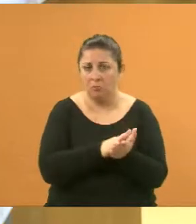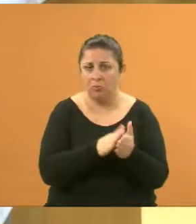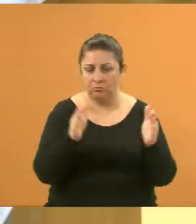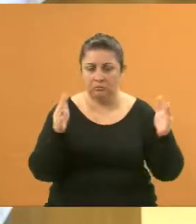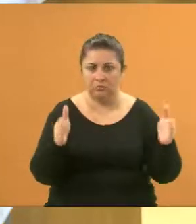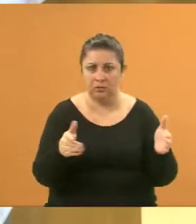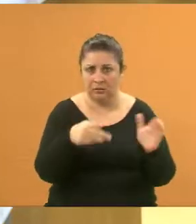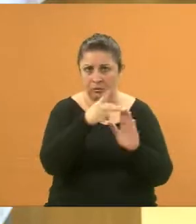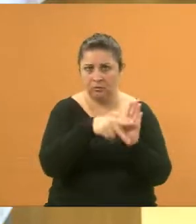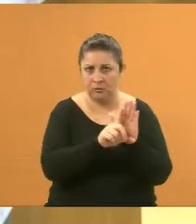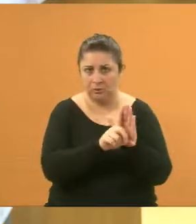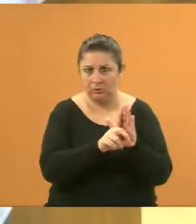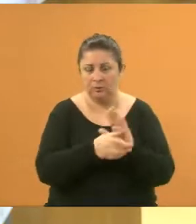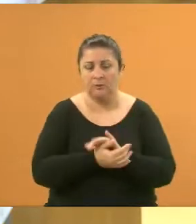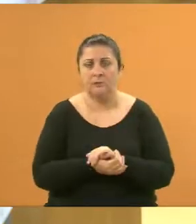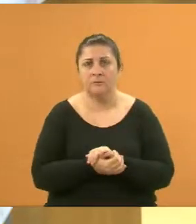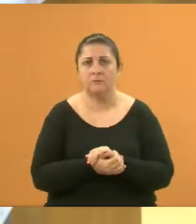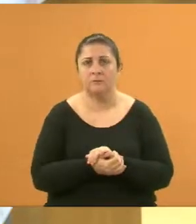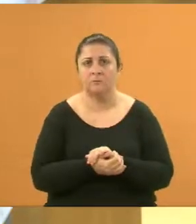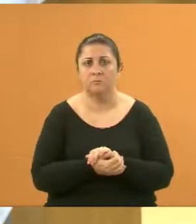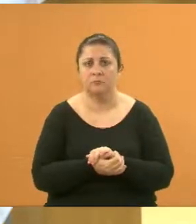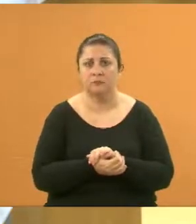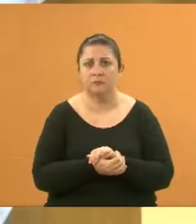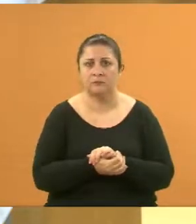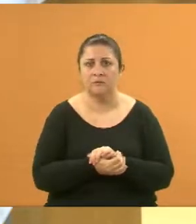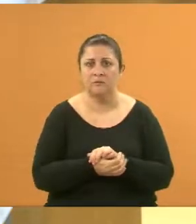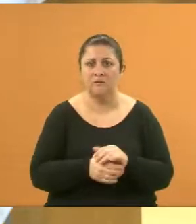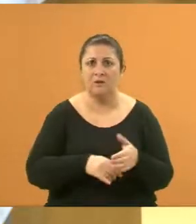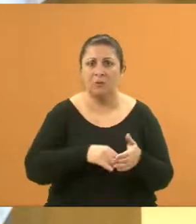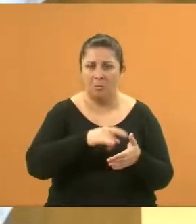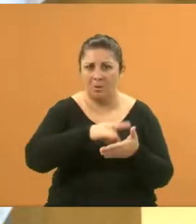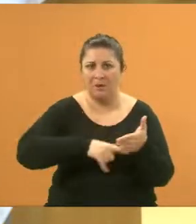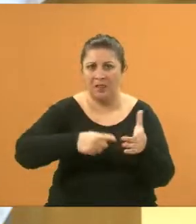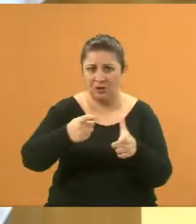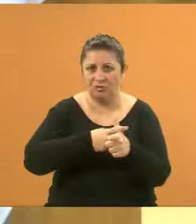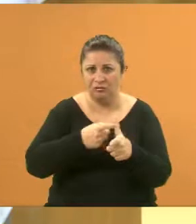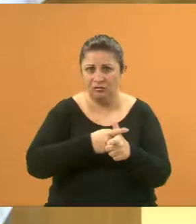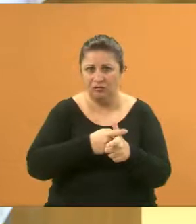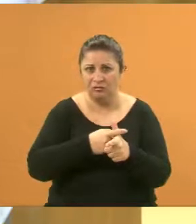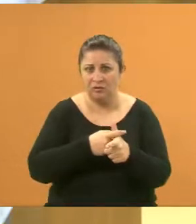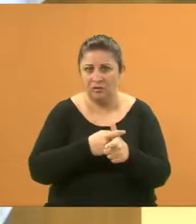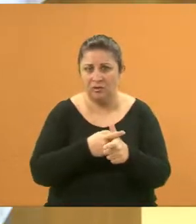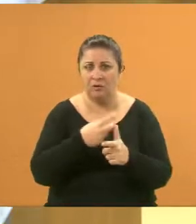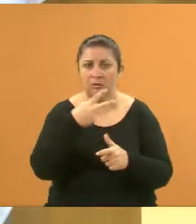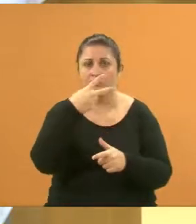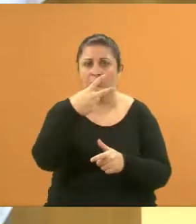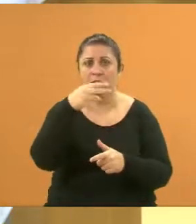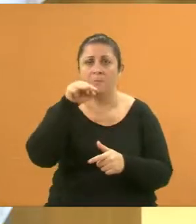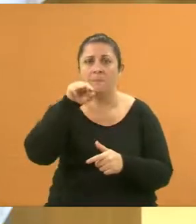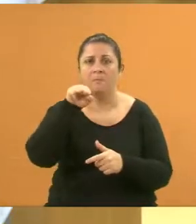no presente projeto de lei, foi inscrito em dívida ativa o valor de R$